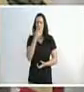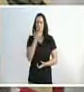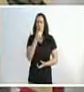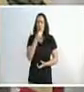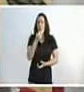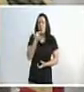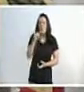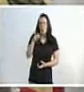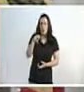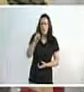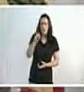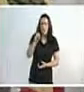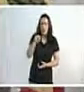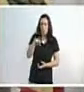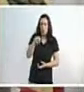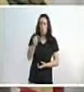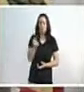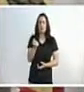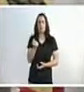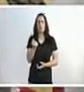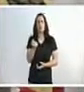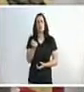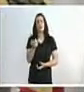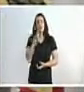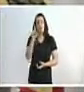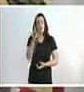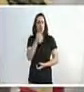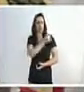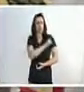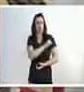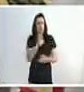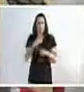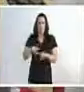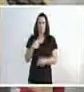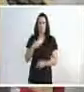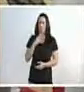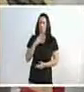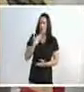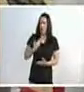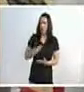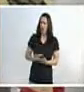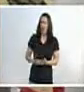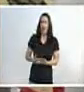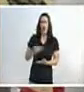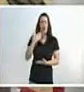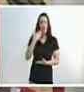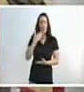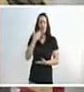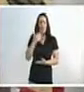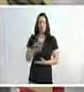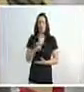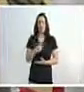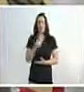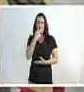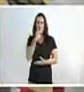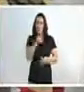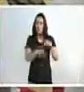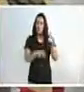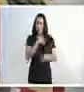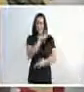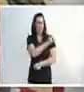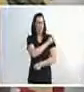Cabral, né, que estão presos. Eu fico assim abismado com os comentários dele. Parece que a população do Rio de